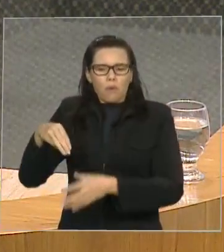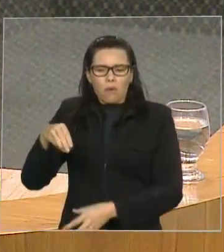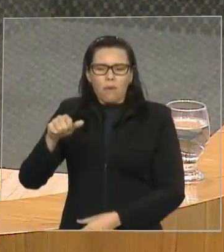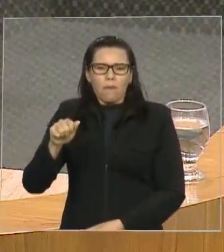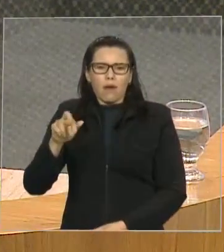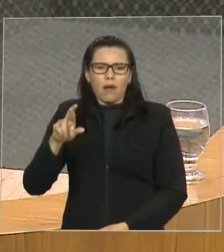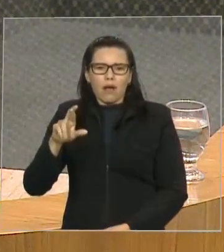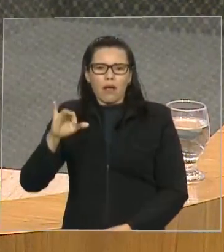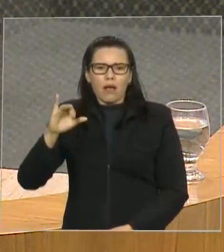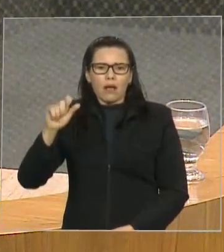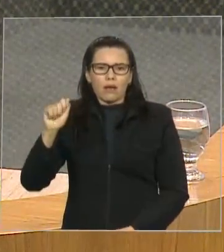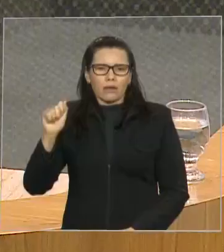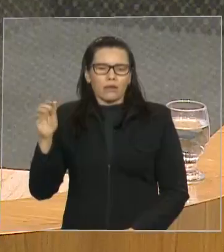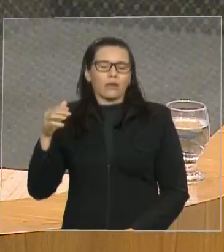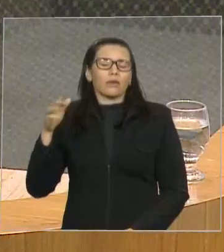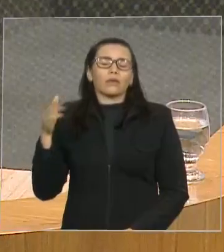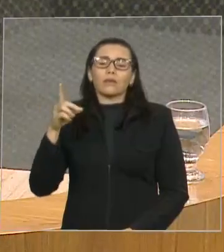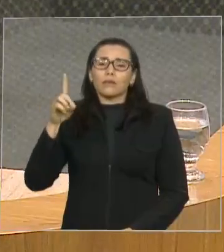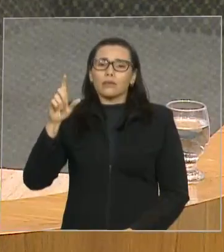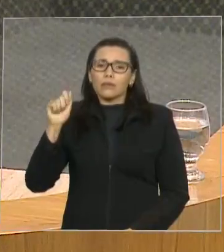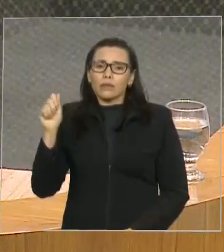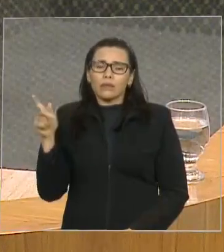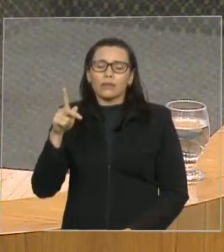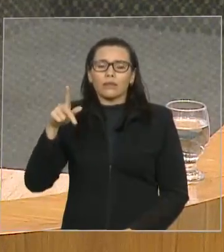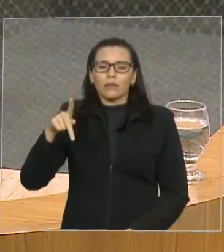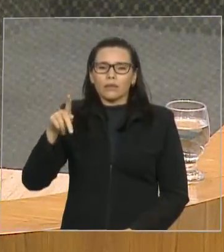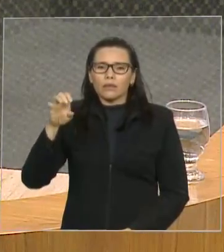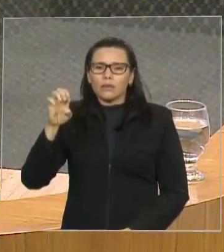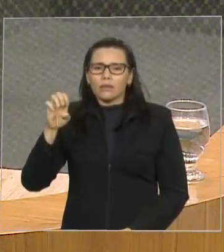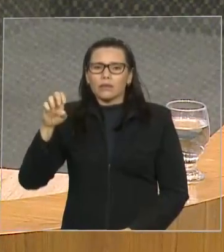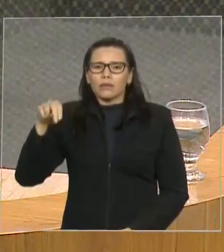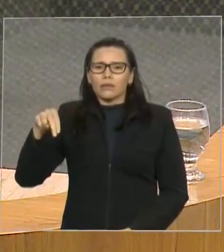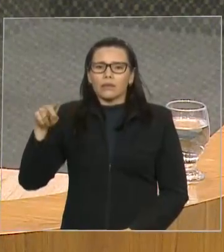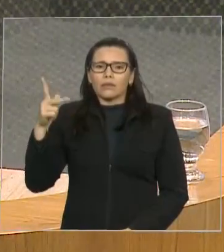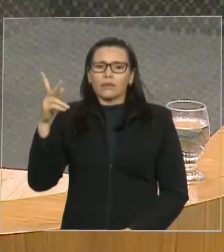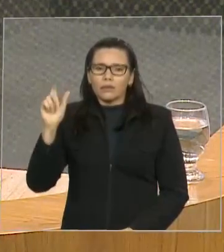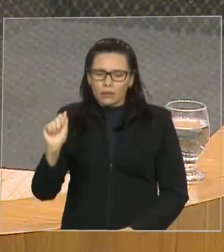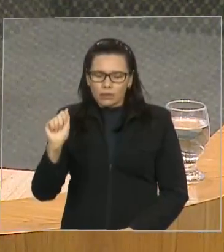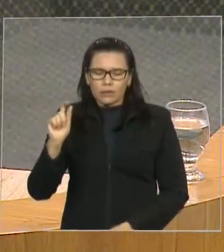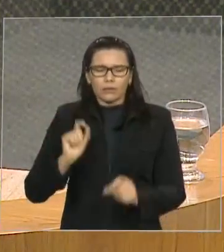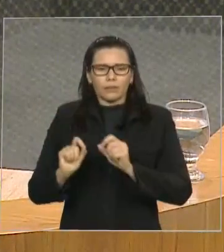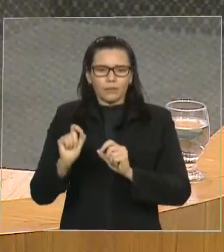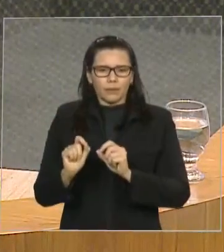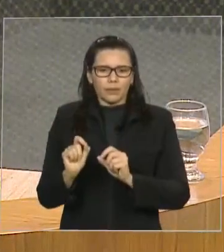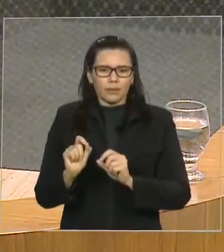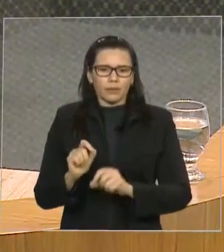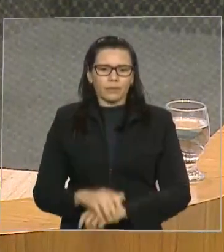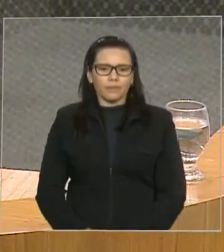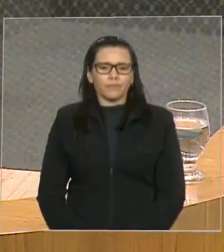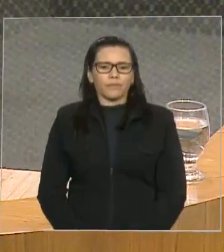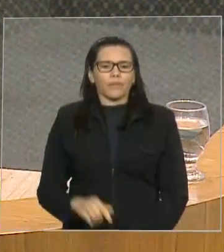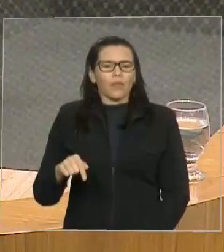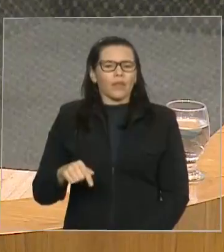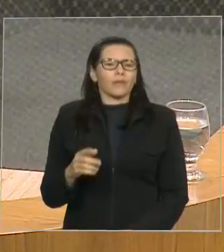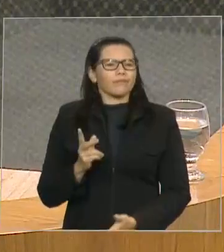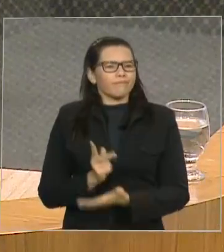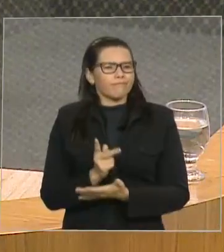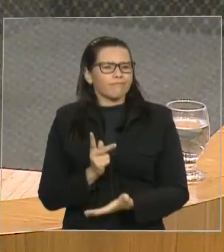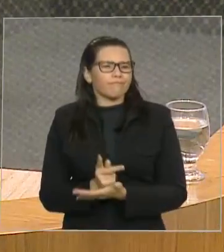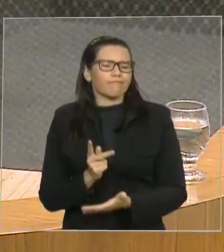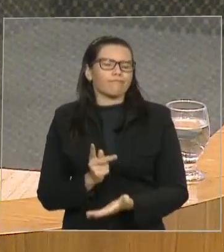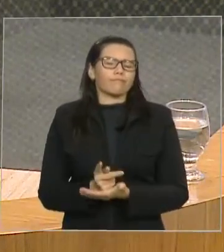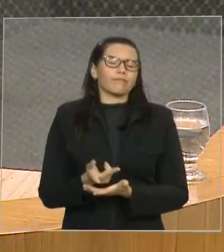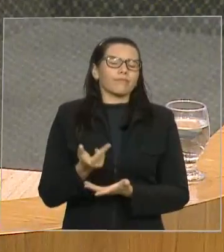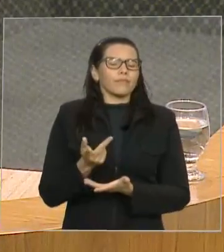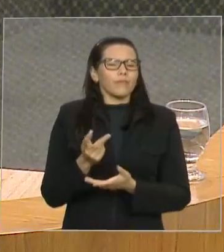com a medida protetiva. Essa medida protetiva, que é deferida pela Justiça, ela, quando é feito o afastamento do lado, do